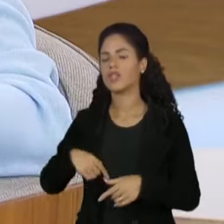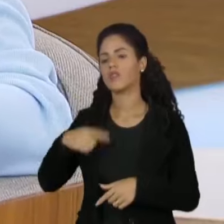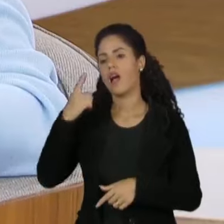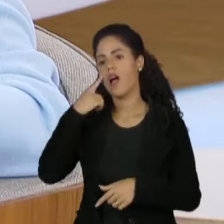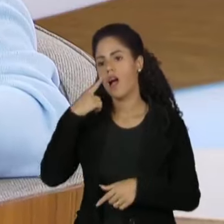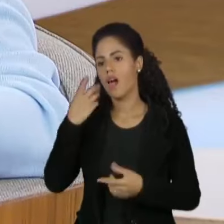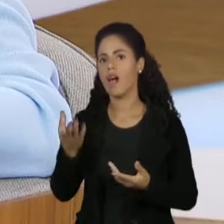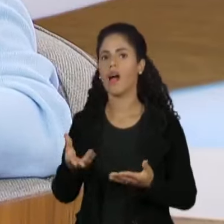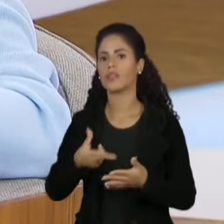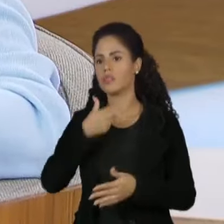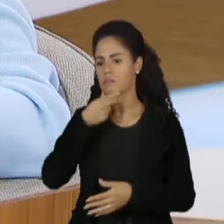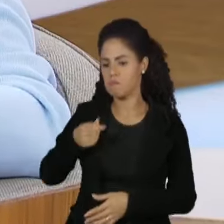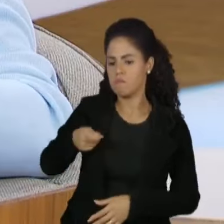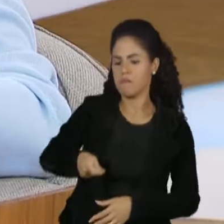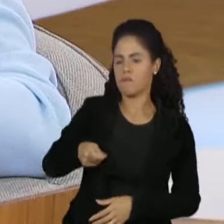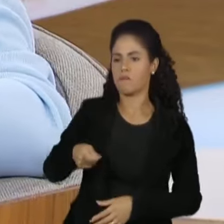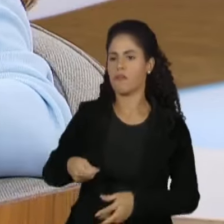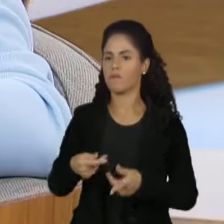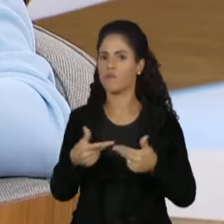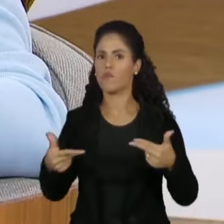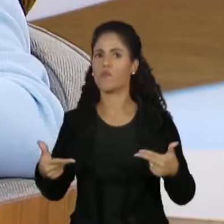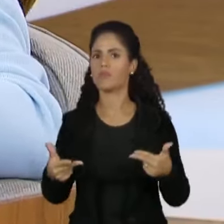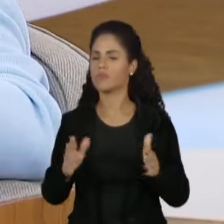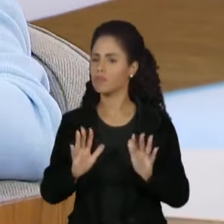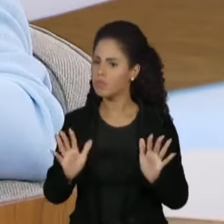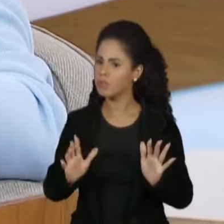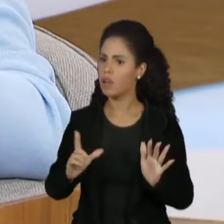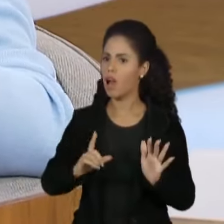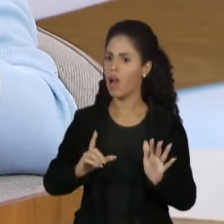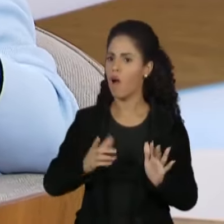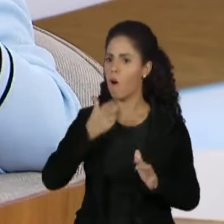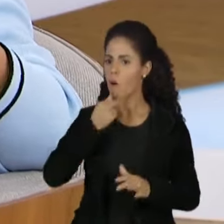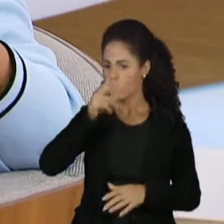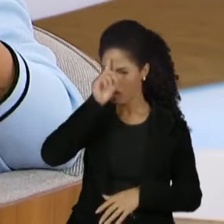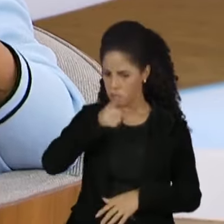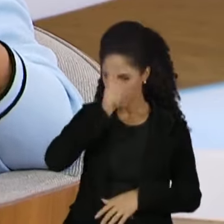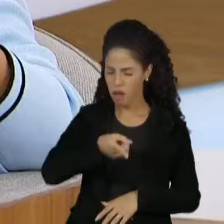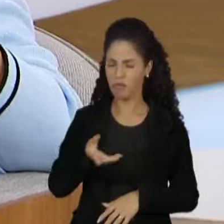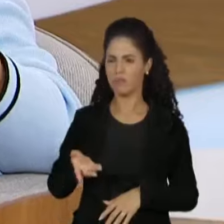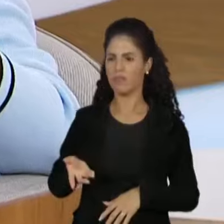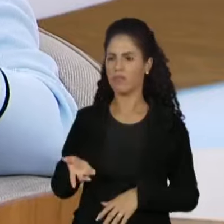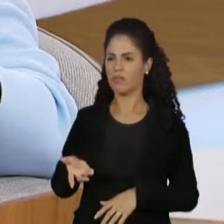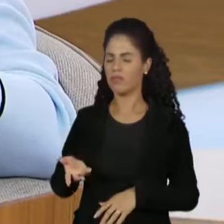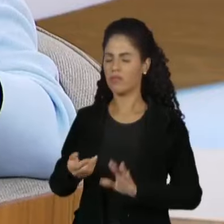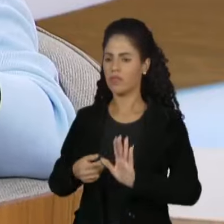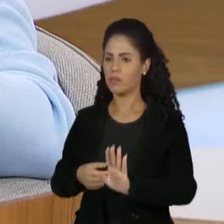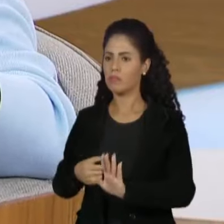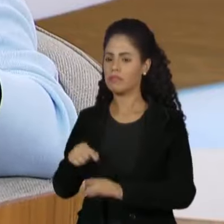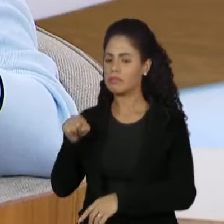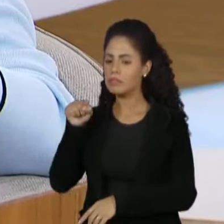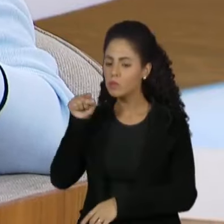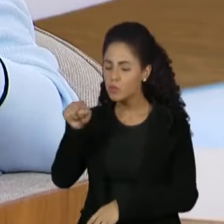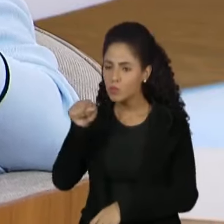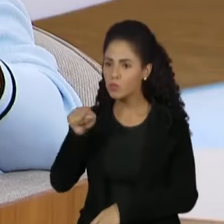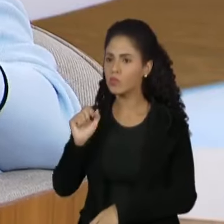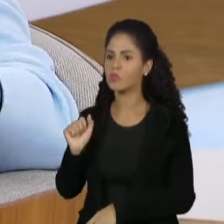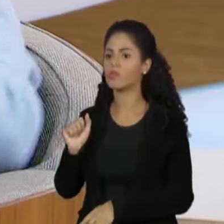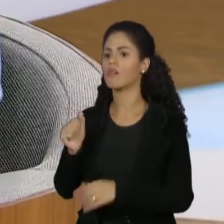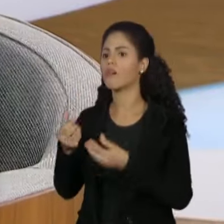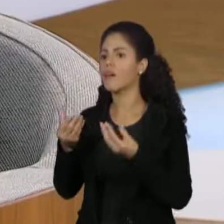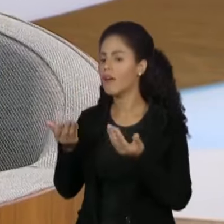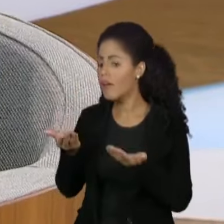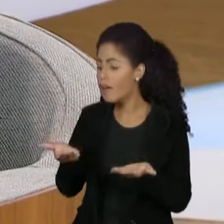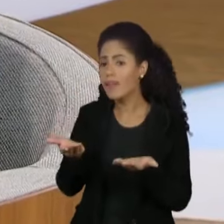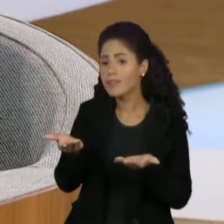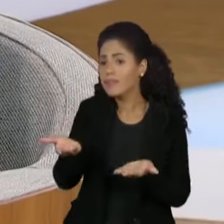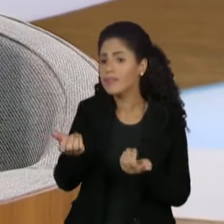falou patriarcado, machismo, aqui algumas vezes, mas essa estrutura, ela é feita